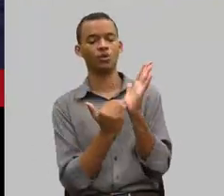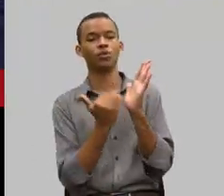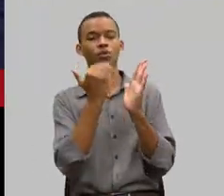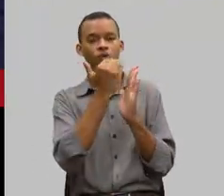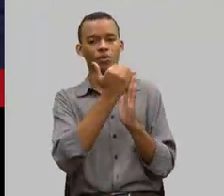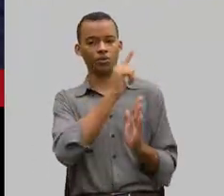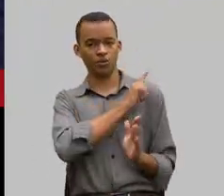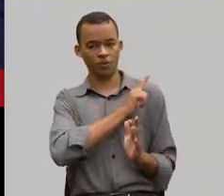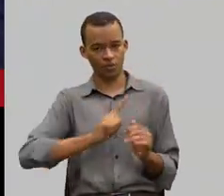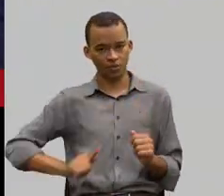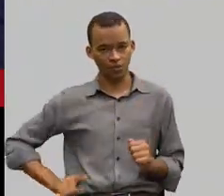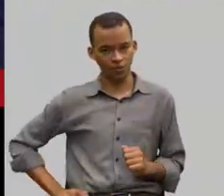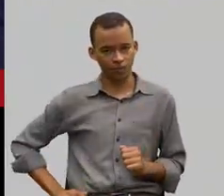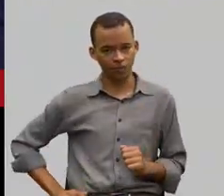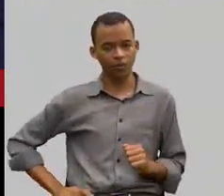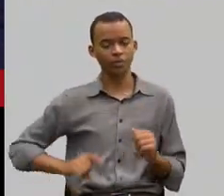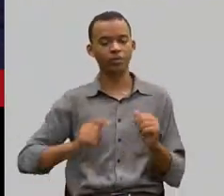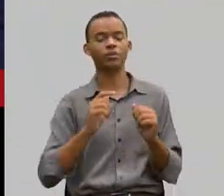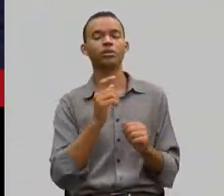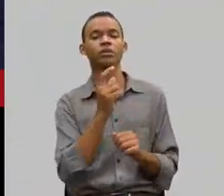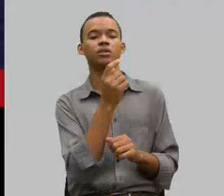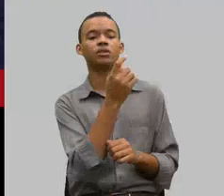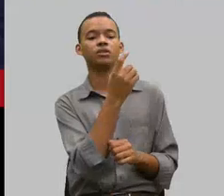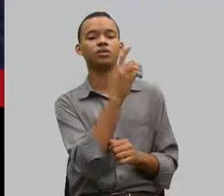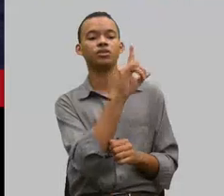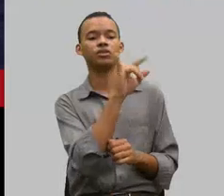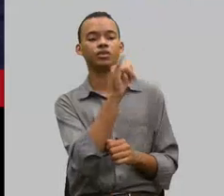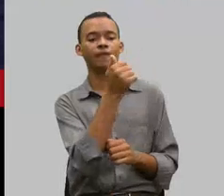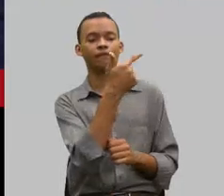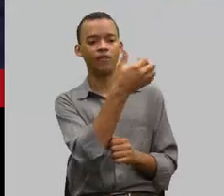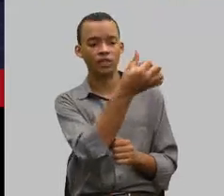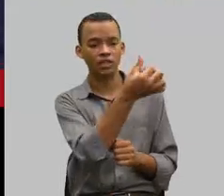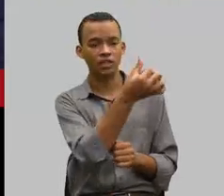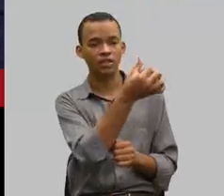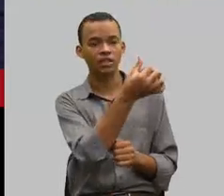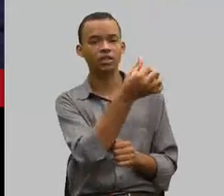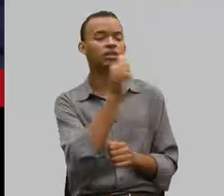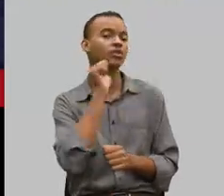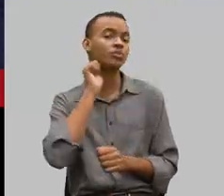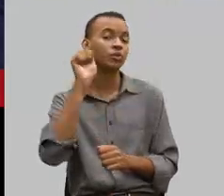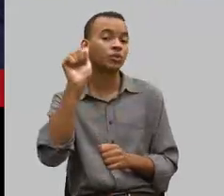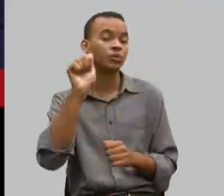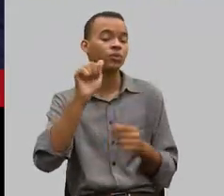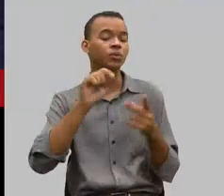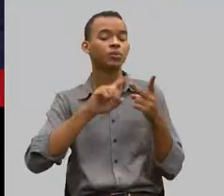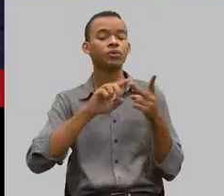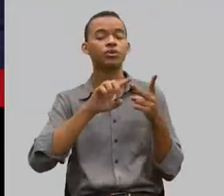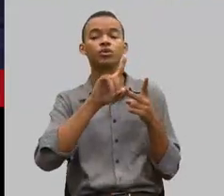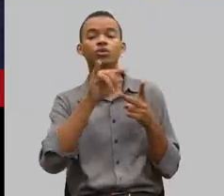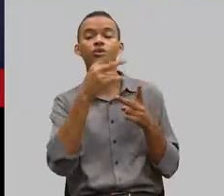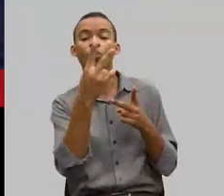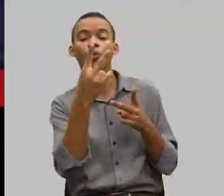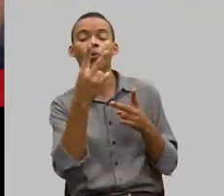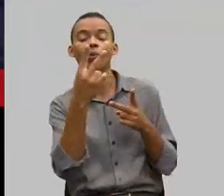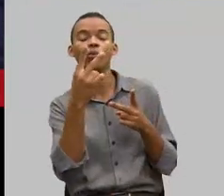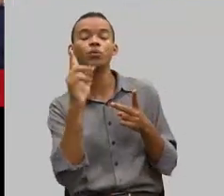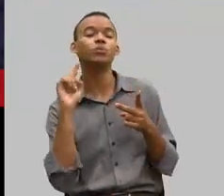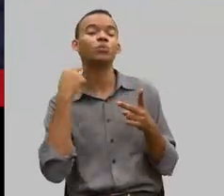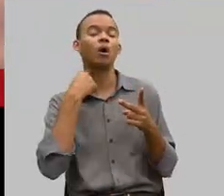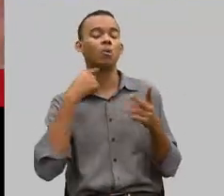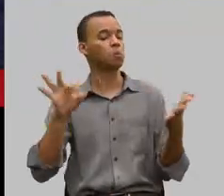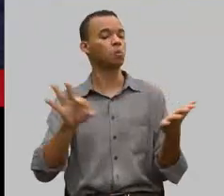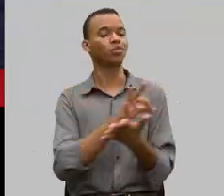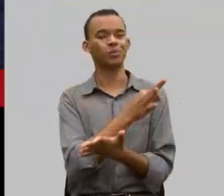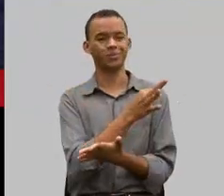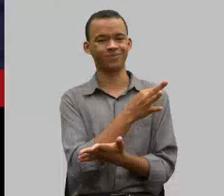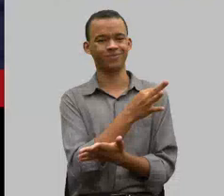dia 26 de abril dia 2 de Maio tava sancionado agora o o melhor